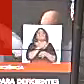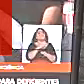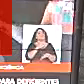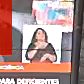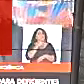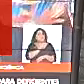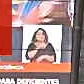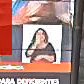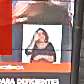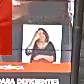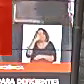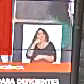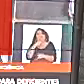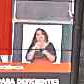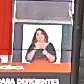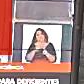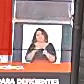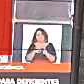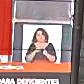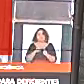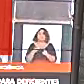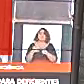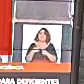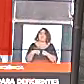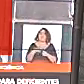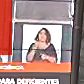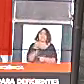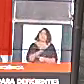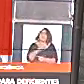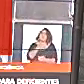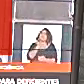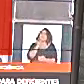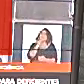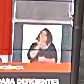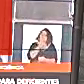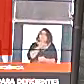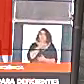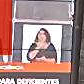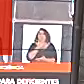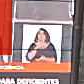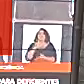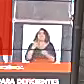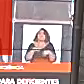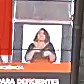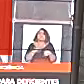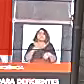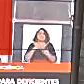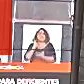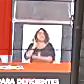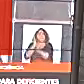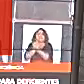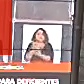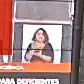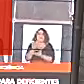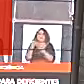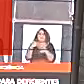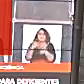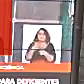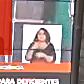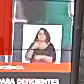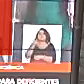questão resolvida. Porque será muito triste para nós, temos que tomar outras providências, temos que continuar acionando o Ministério